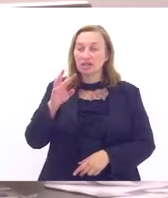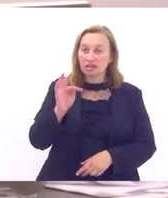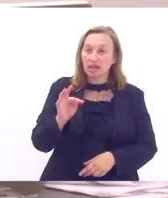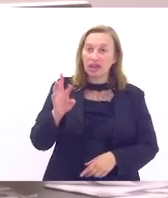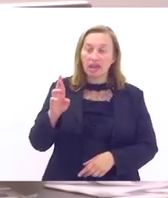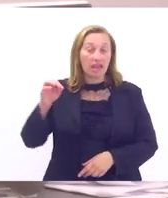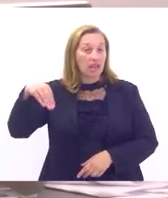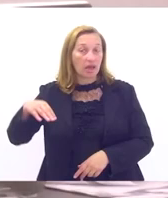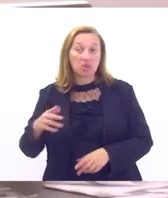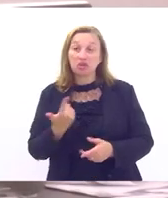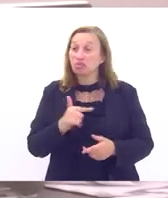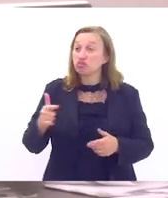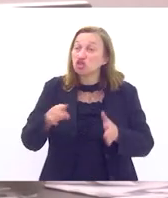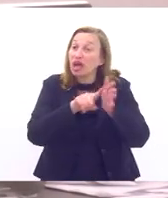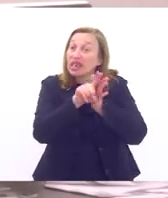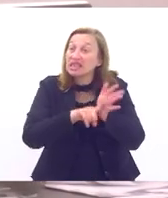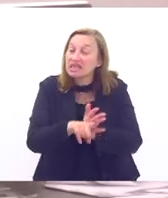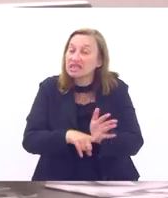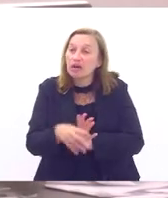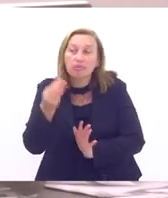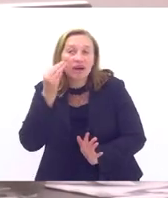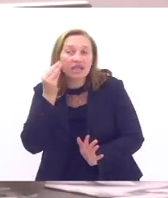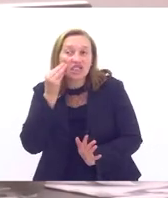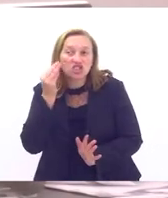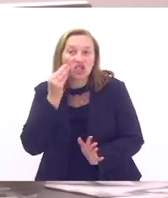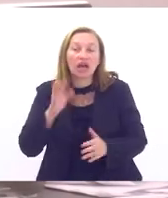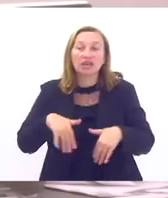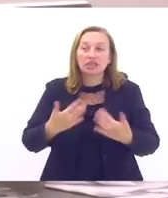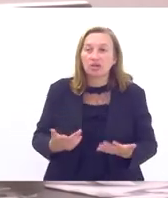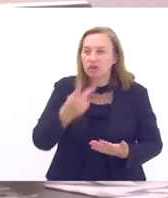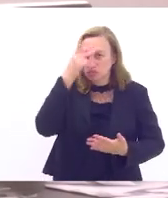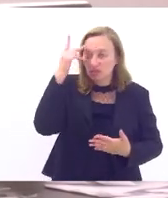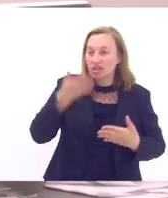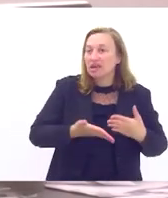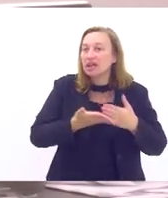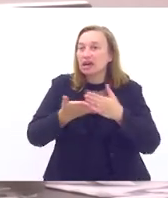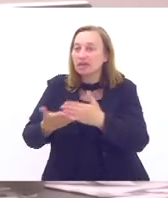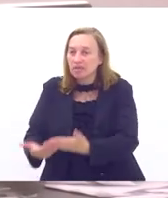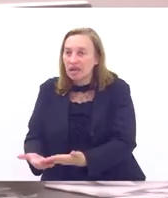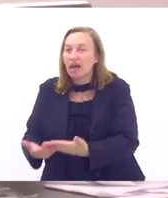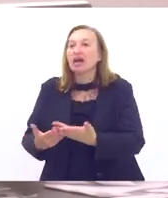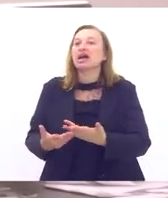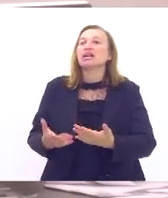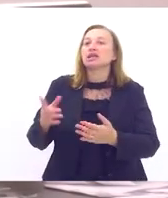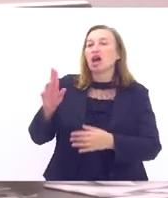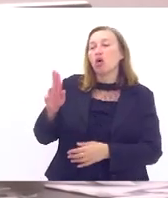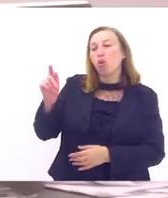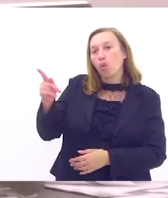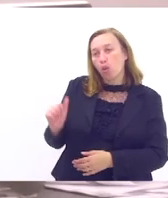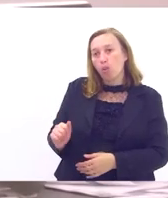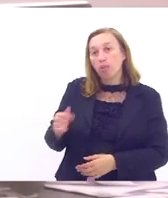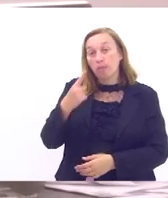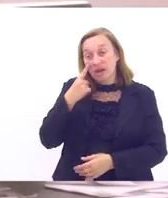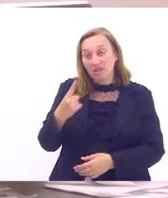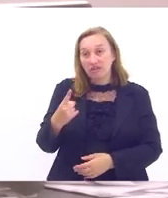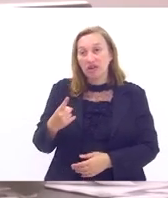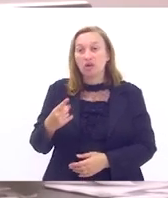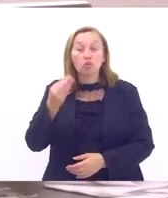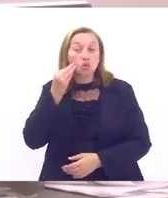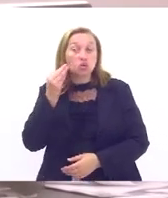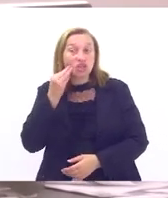forma de diagnóstico, então as pessoas eram encaminhadas à UPA para serem diagnosticadas e eram internadas na